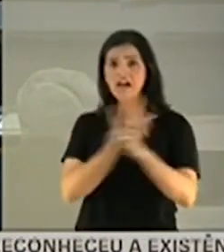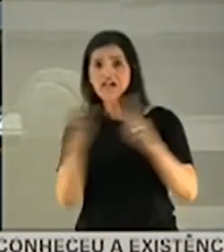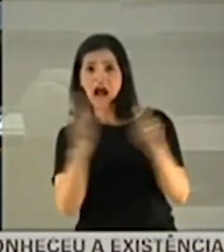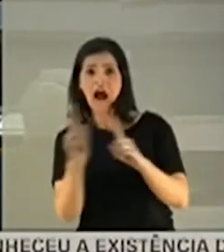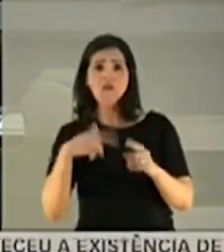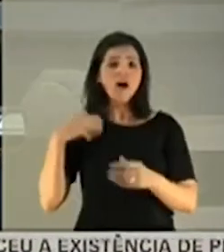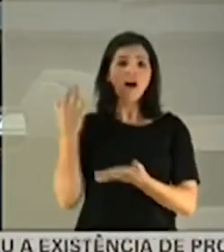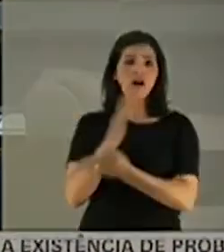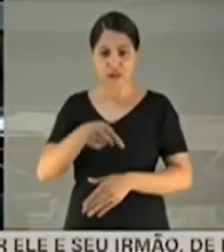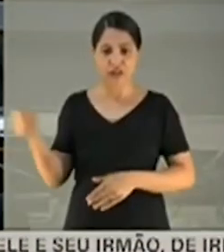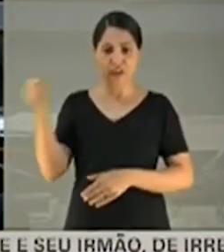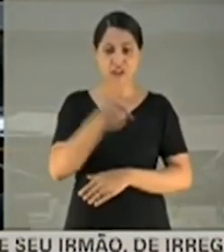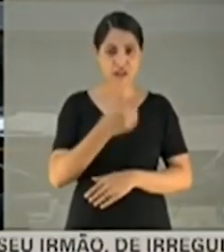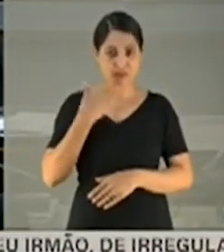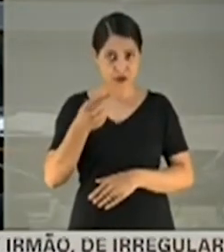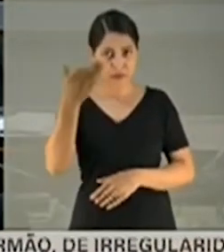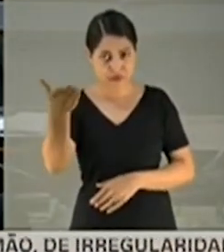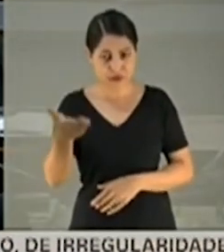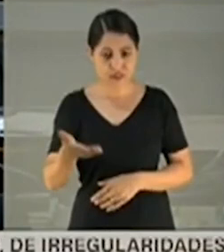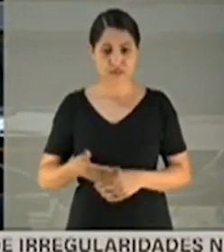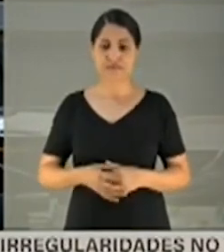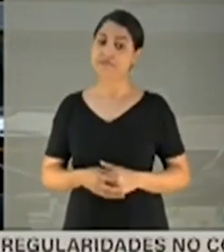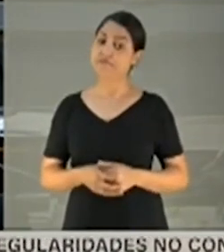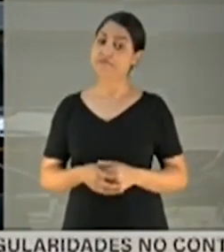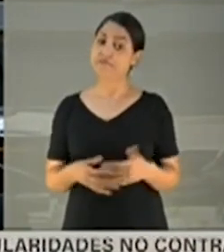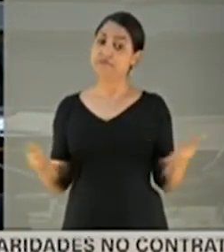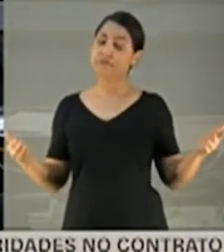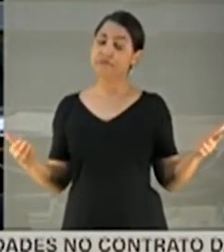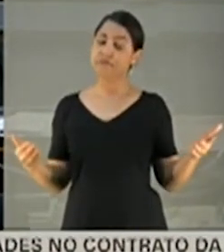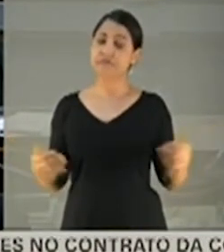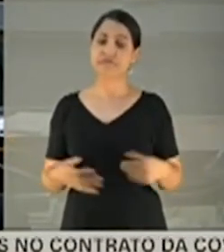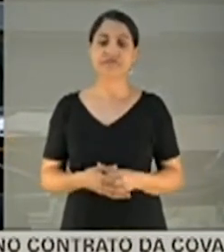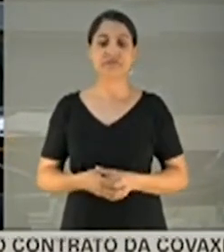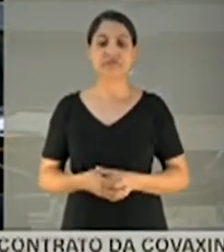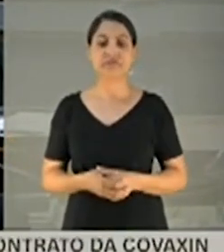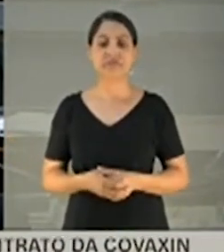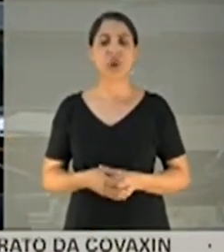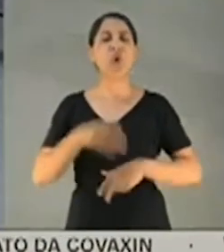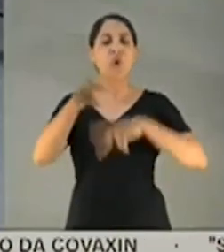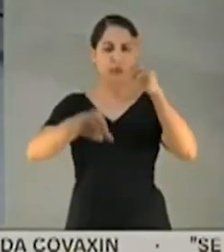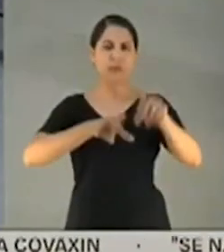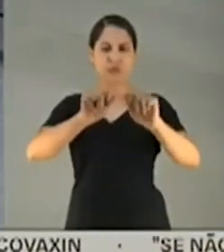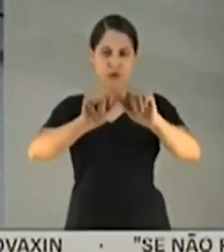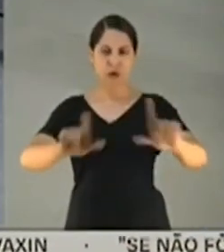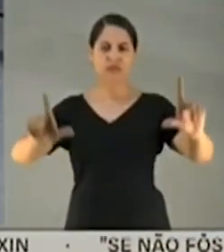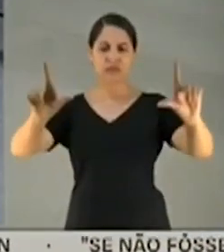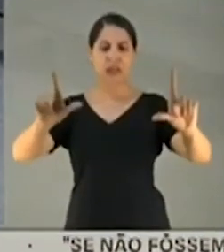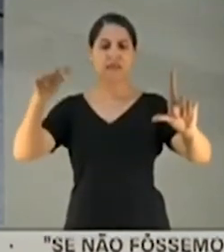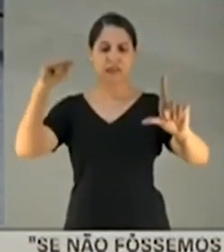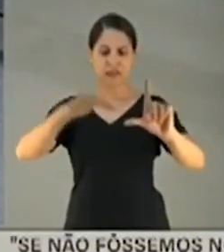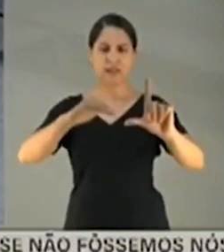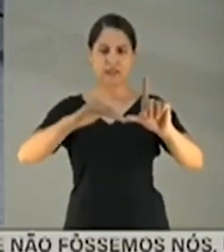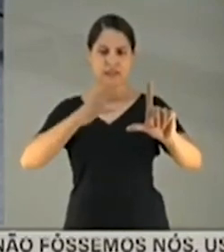fechou o mandato dele sem corrupção nenhuma? Uma questão de esclarecimento ao público que nos assiste. O senador Marcos